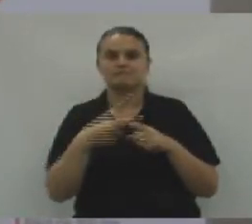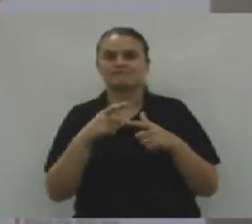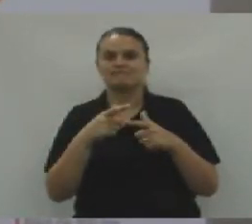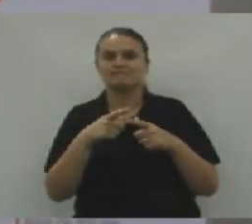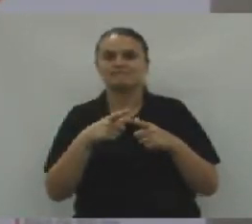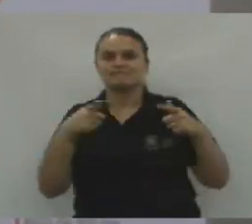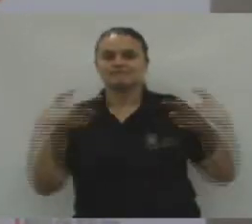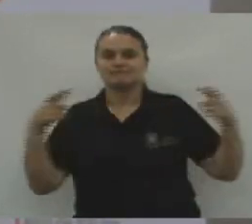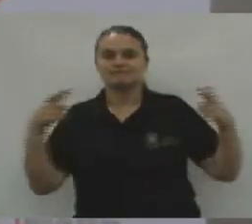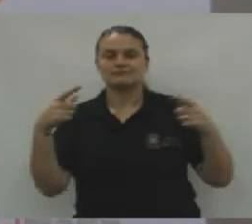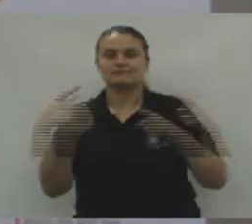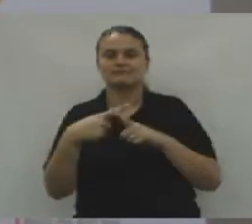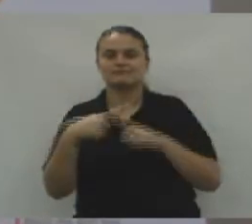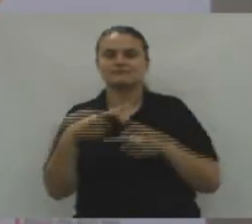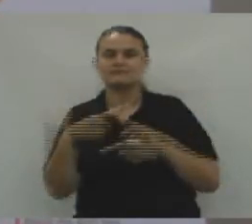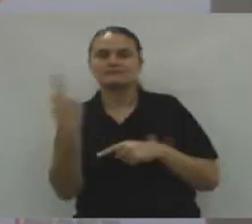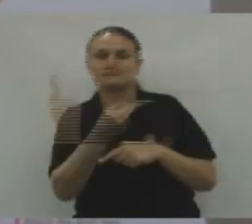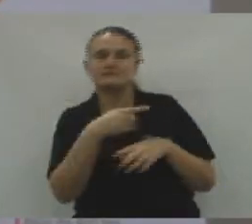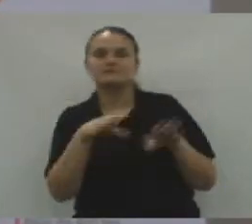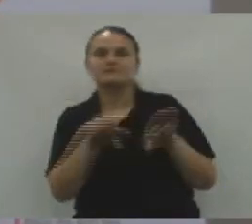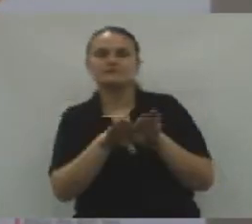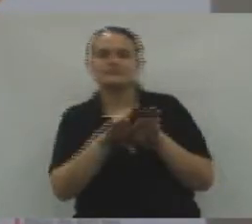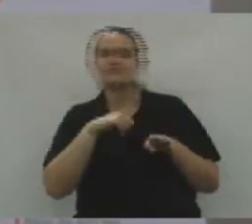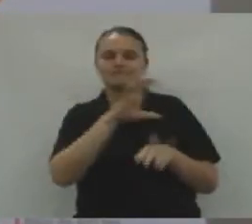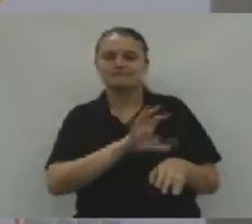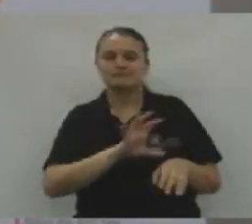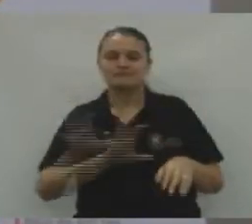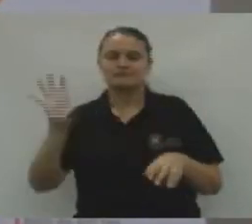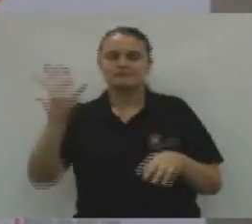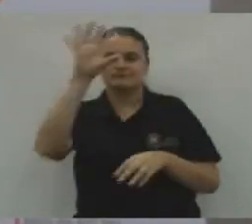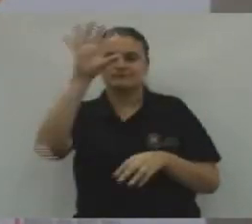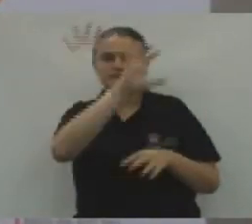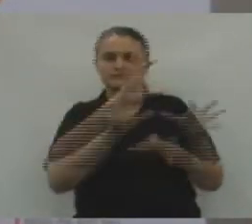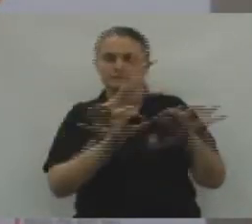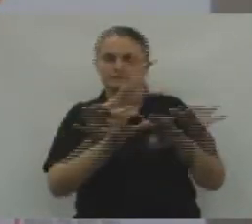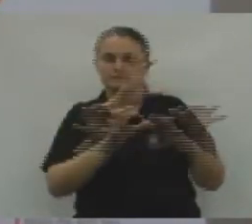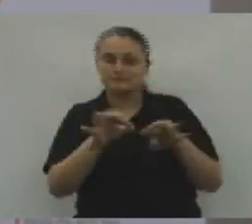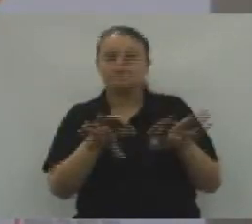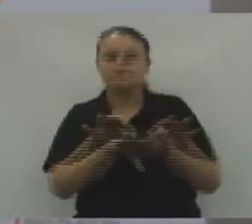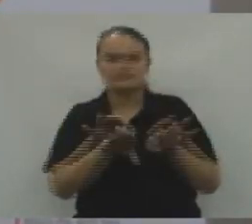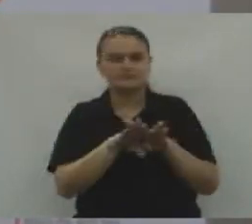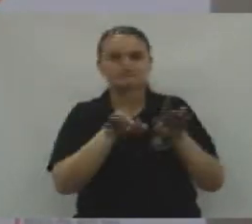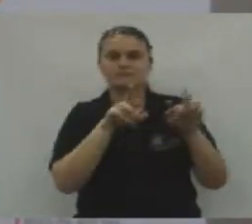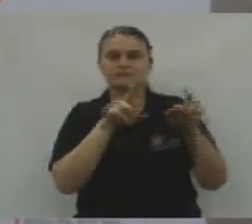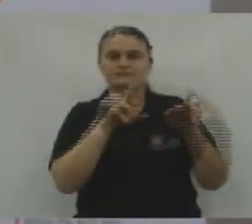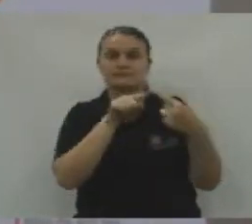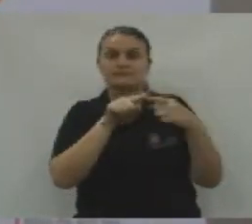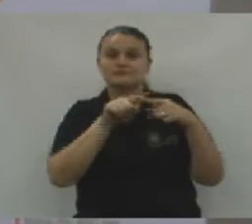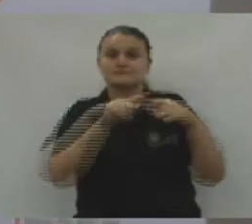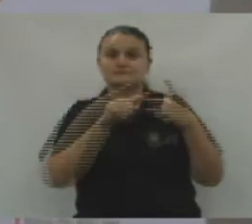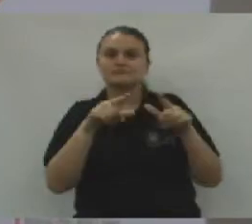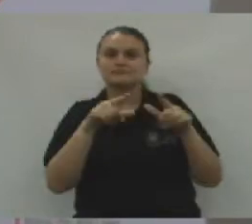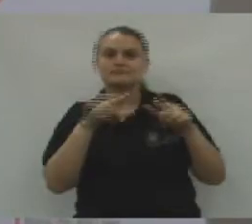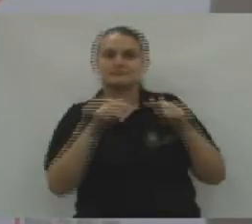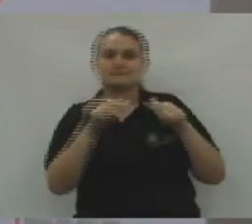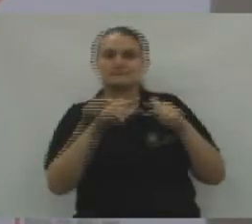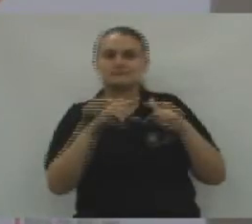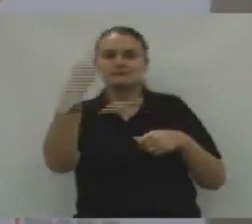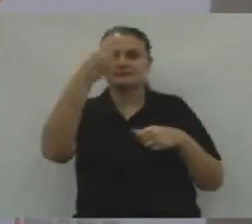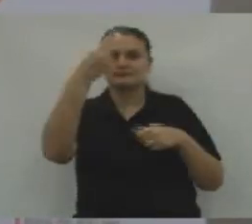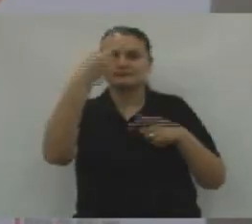além de nós tem outras regiões se organizando e organizadas na produção. Mas se nós trabalhar só o primeiro círculo ali,